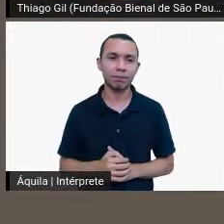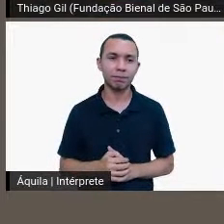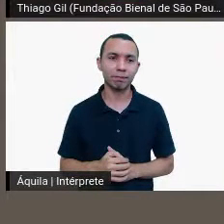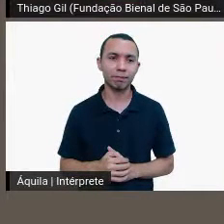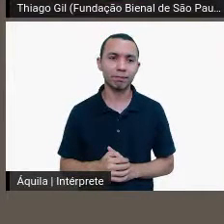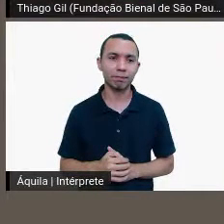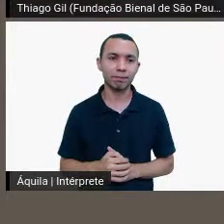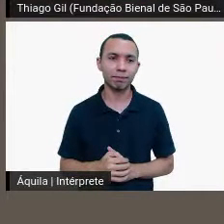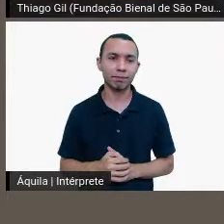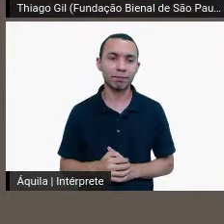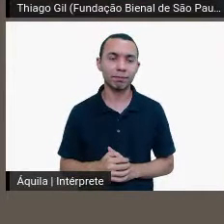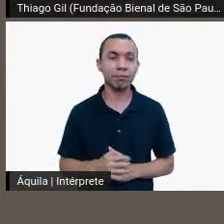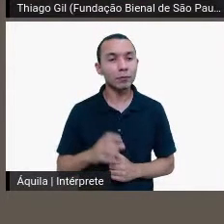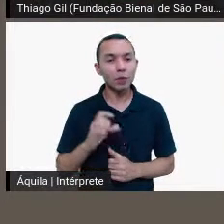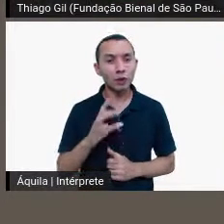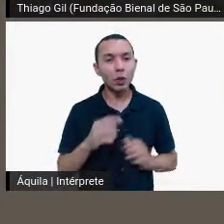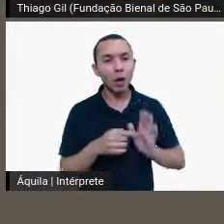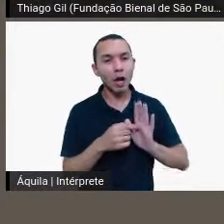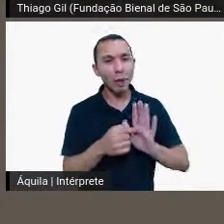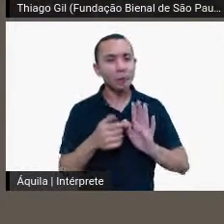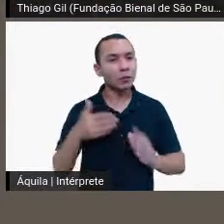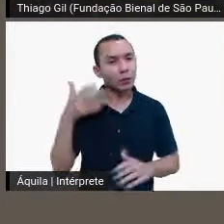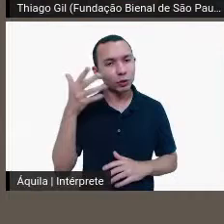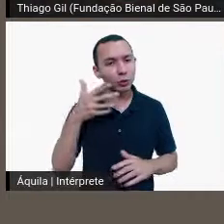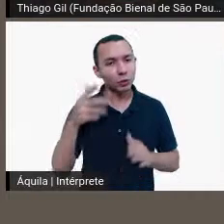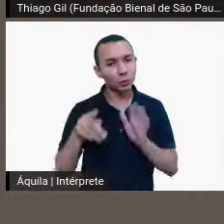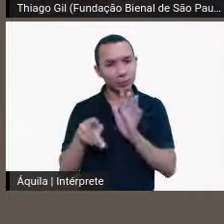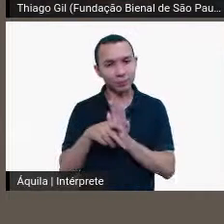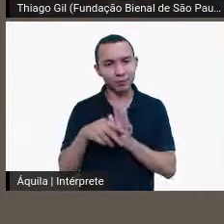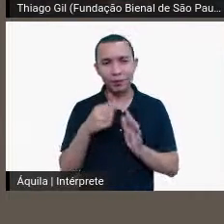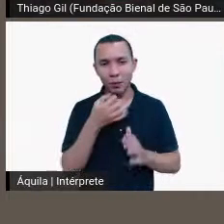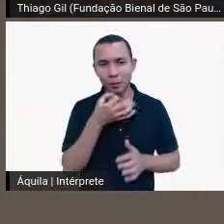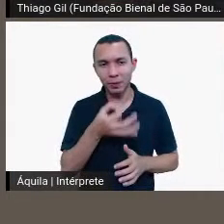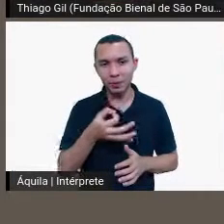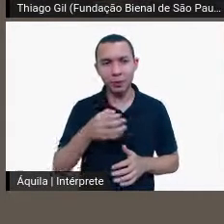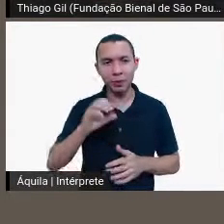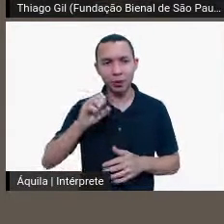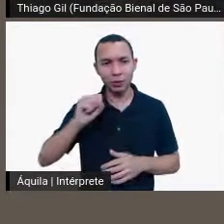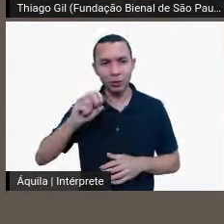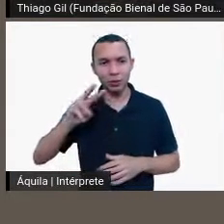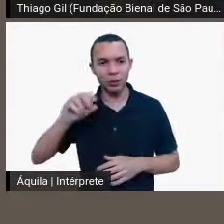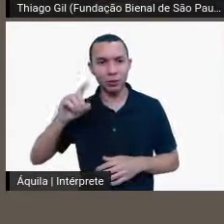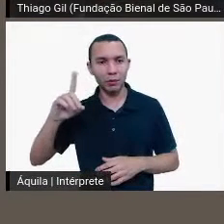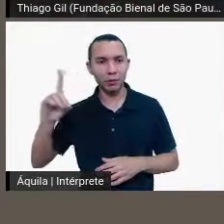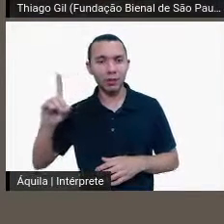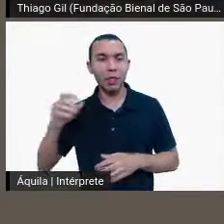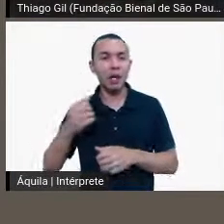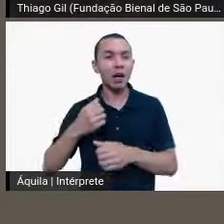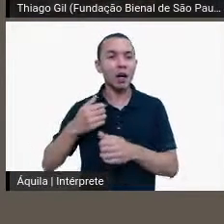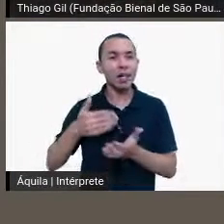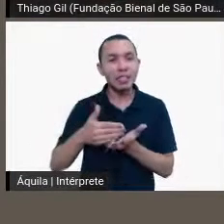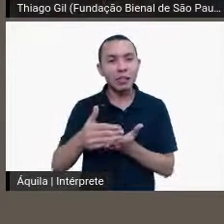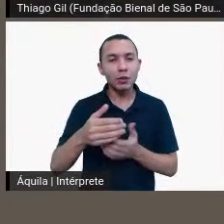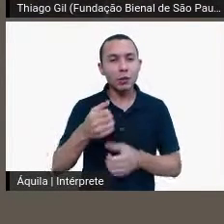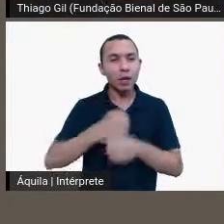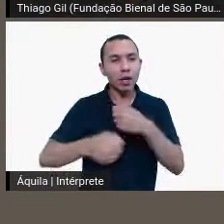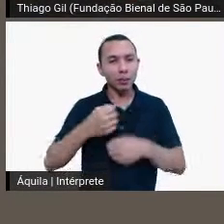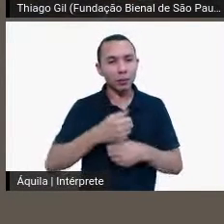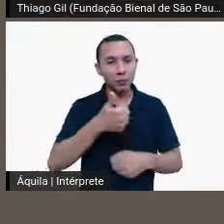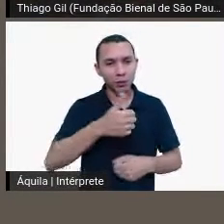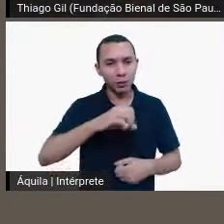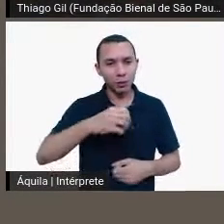Isso só vai aparecer no discurso do Oswald muito depois, no final dos anos 30, no início dos anos 40, quando ele já se mostra